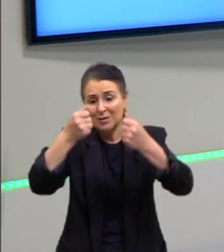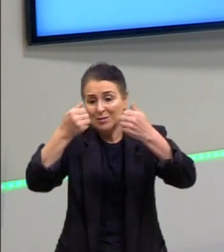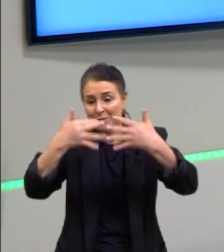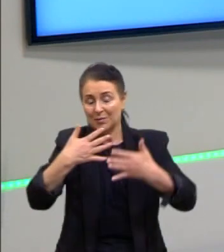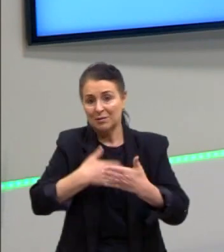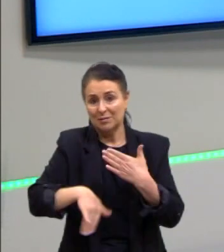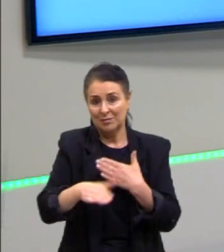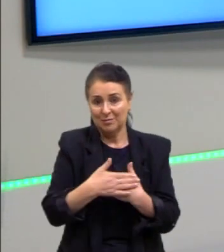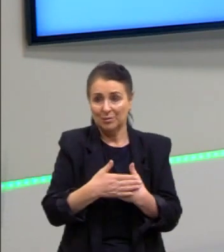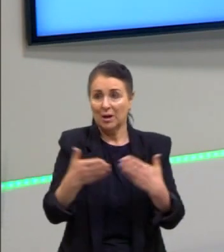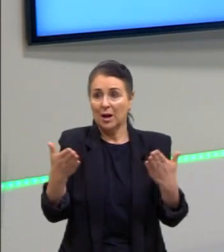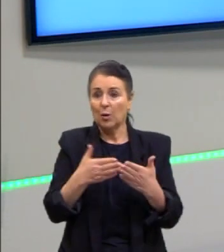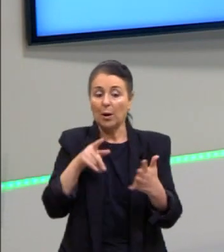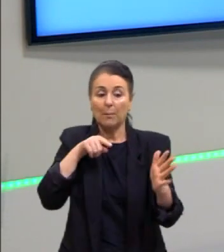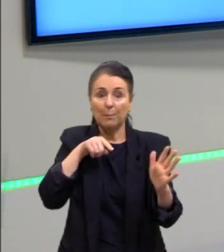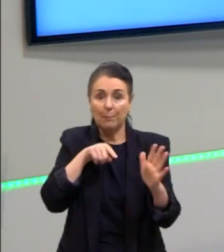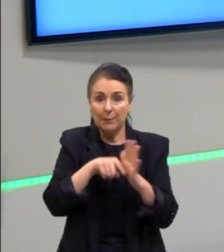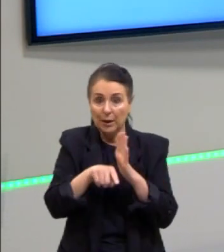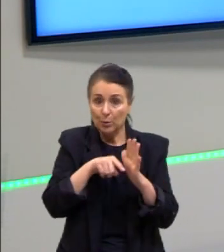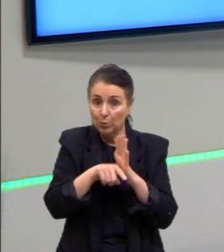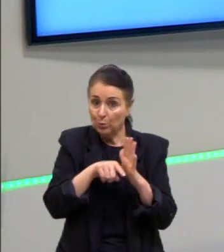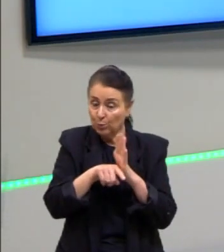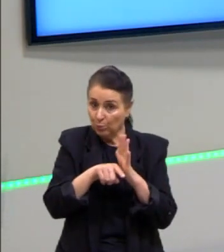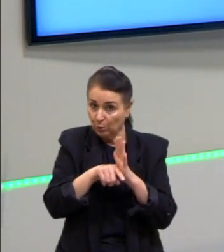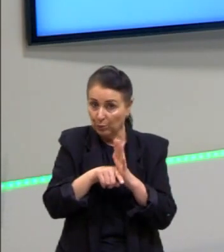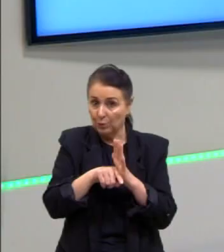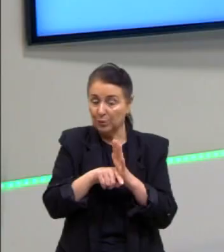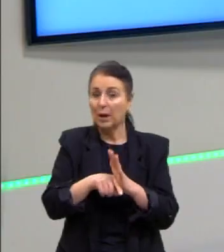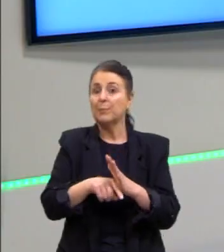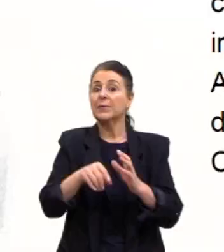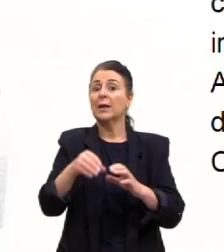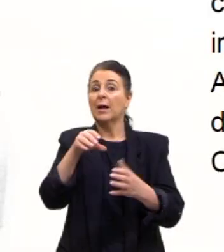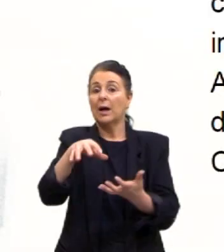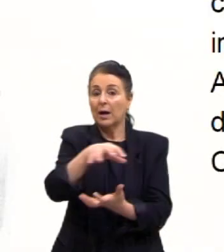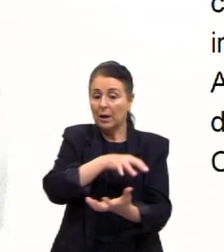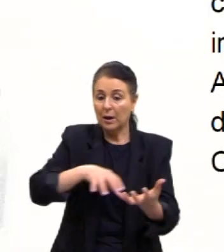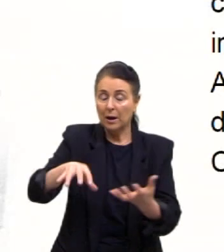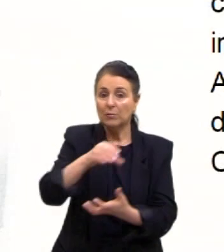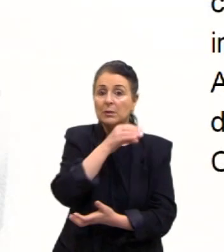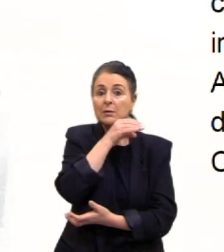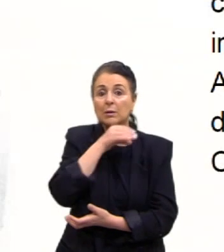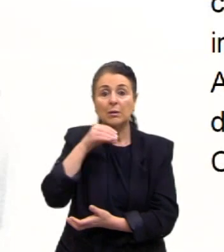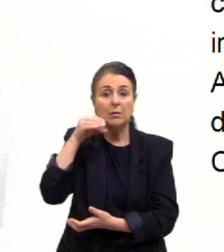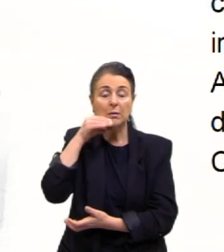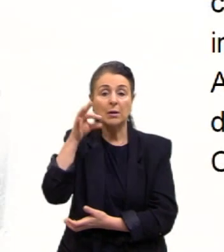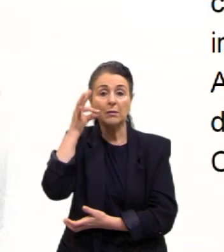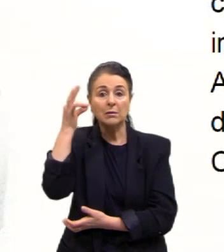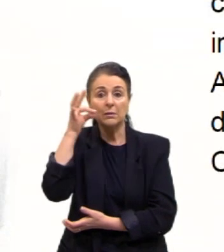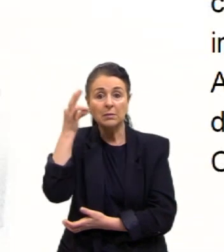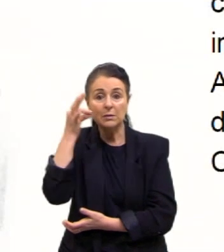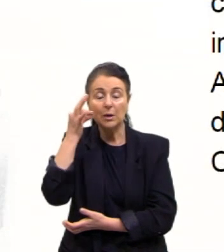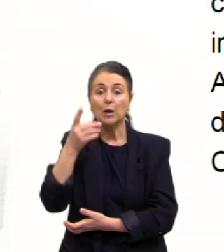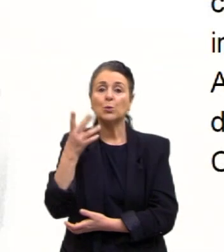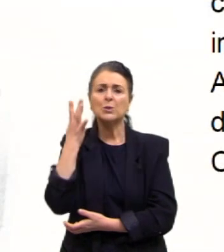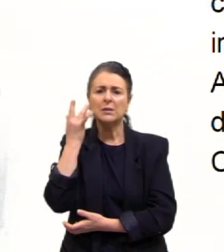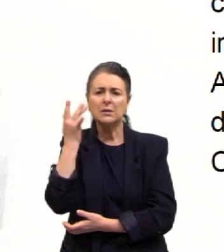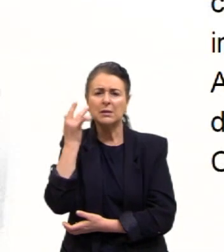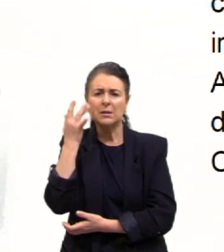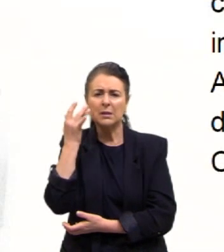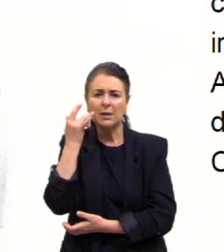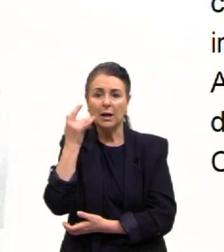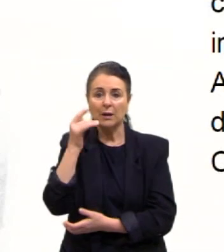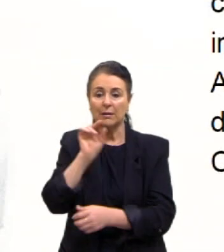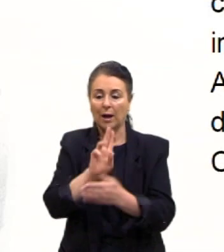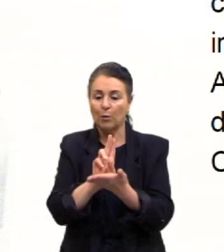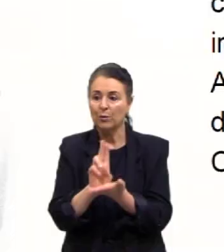a gente vai trazer uma questão sobre a Revolução Cubana da Universidade do vestibular da Universidade Estadual do Ceará de 99 Então